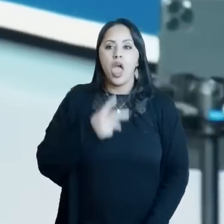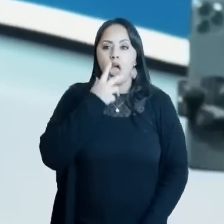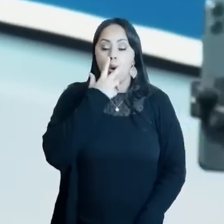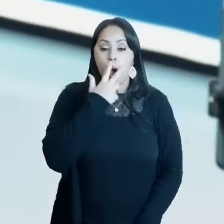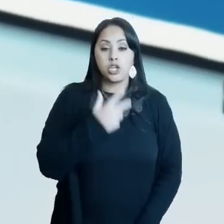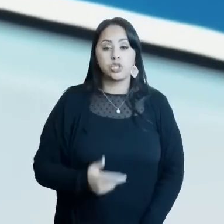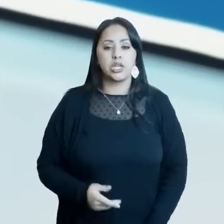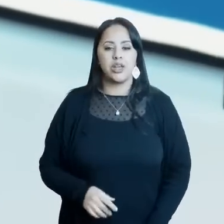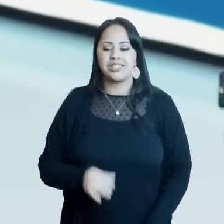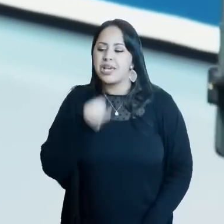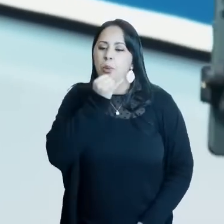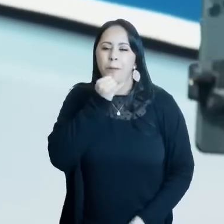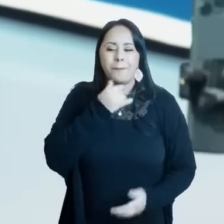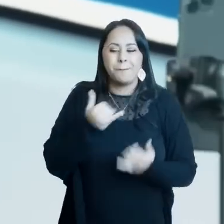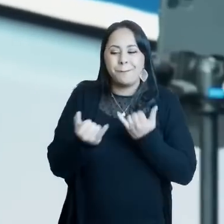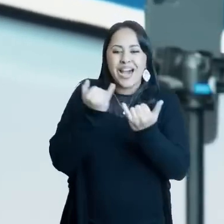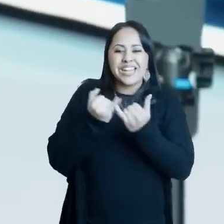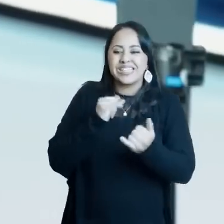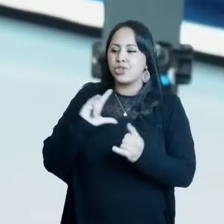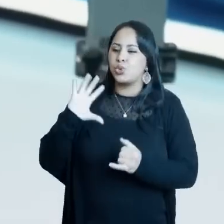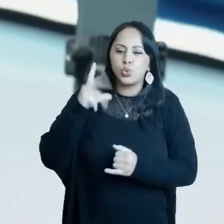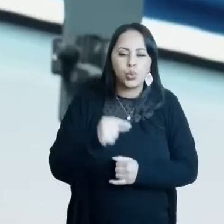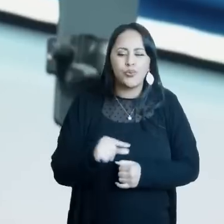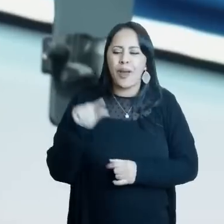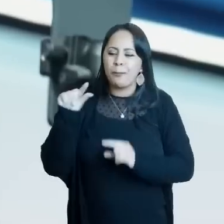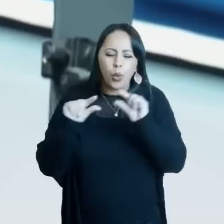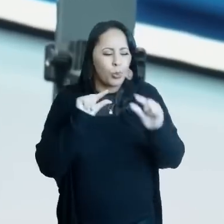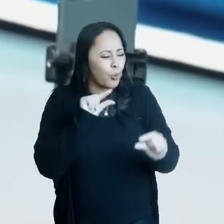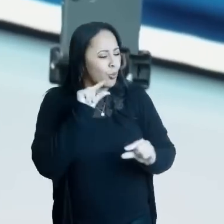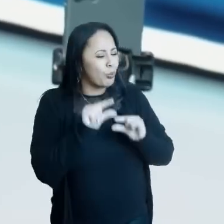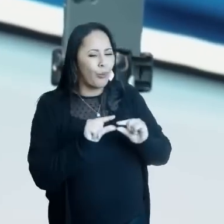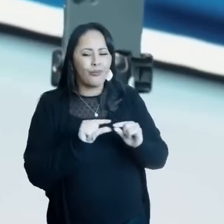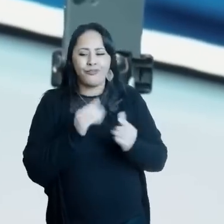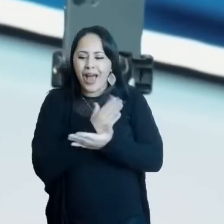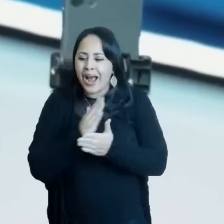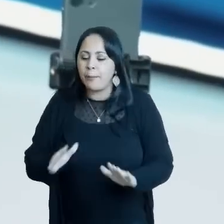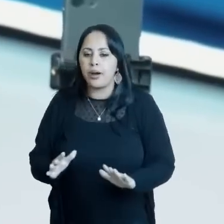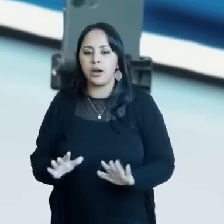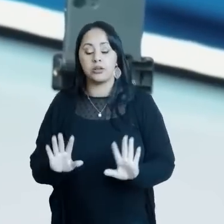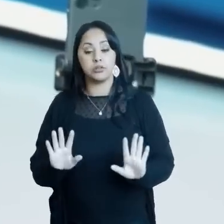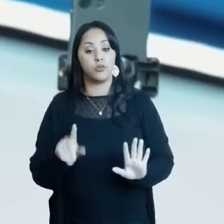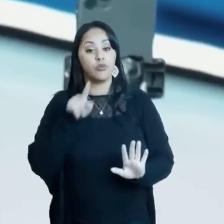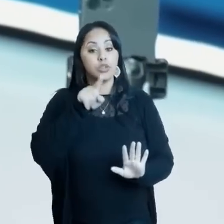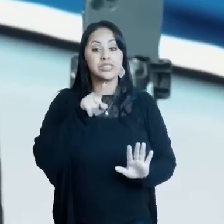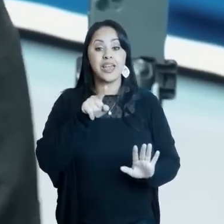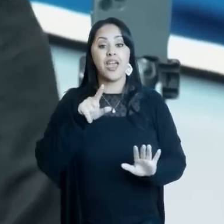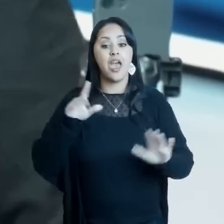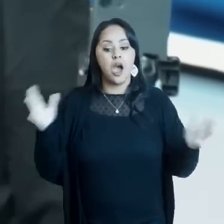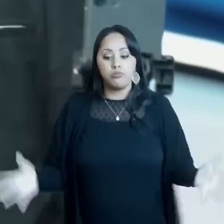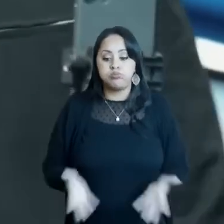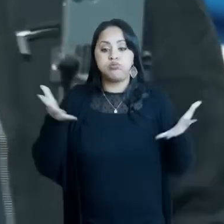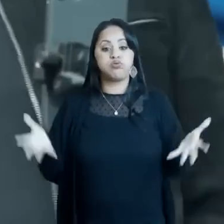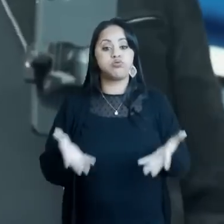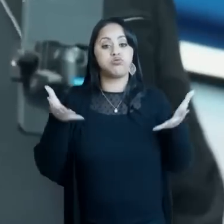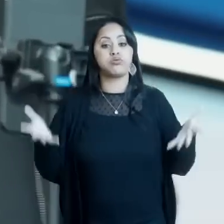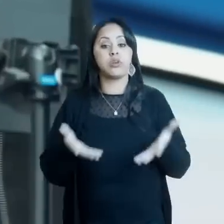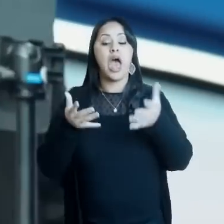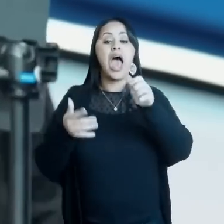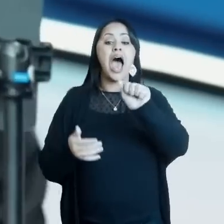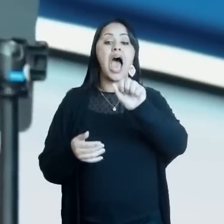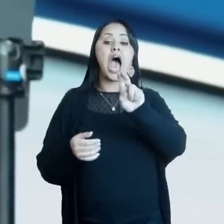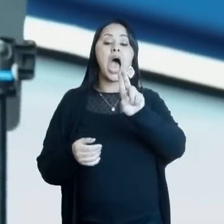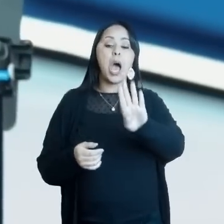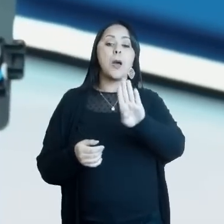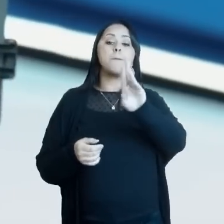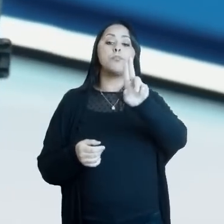que tudo é pouco, tudo vai acabar, não sei o quê, que você tem que entender que é abundante, tudo é abundante, tá? Tem para todo mundo,